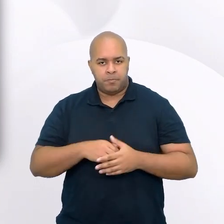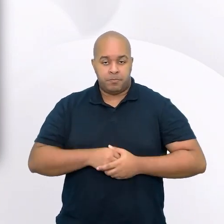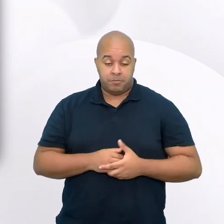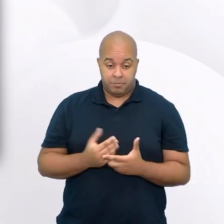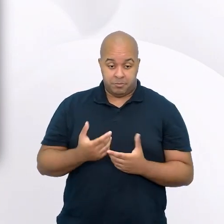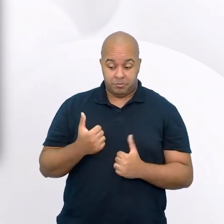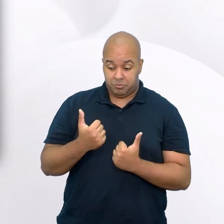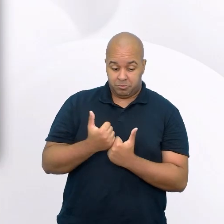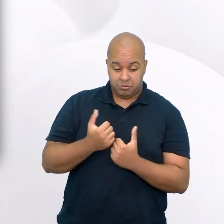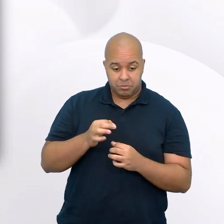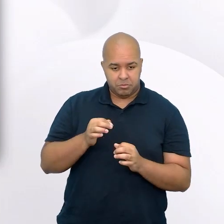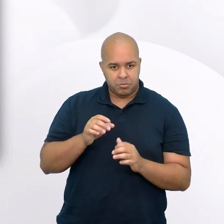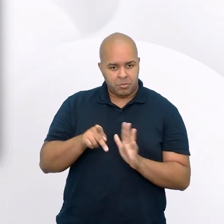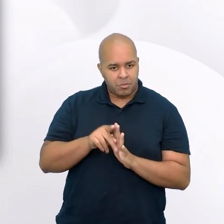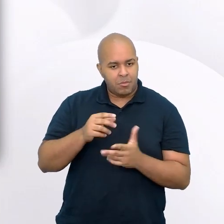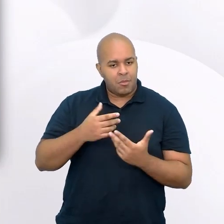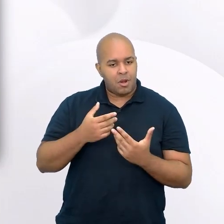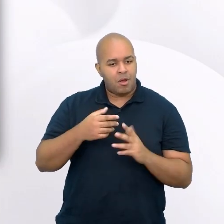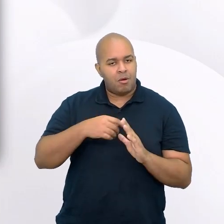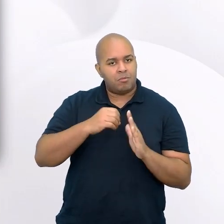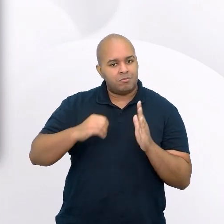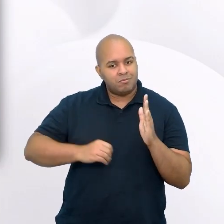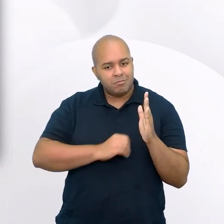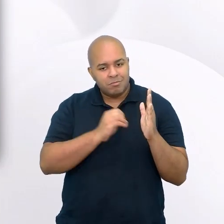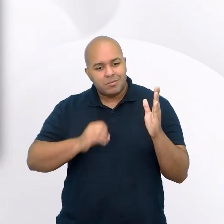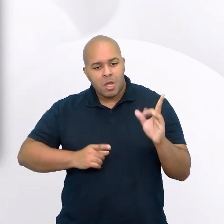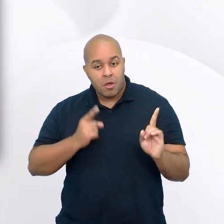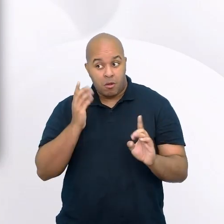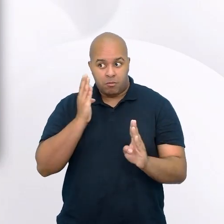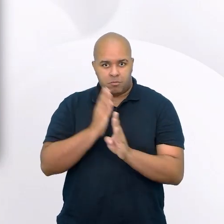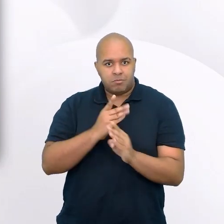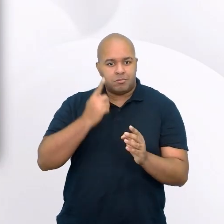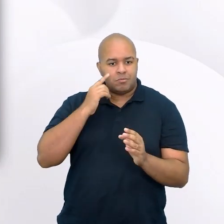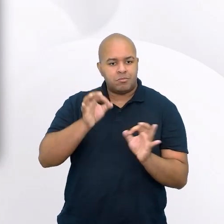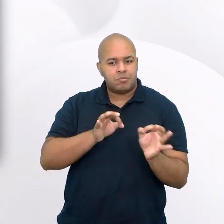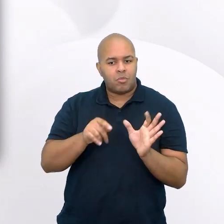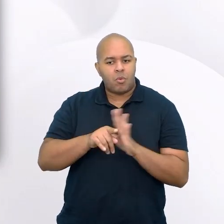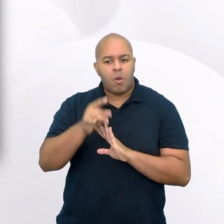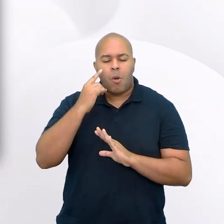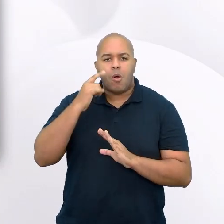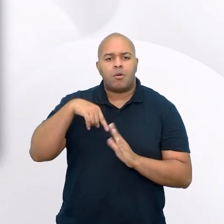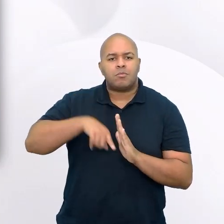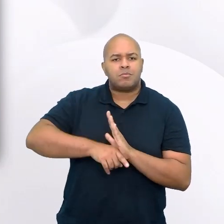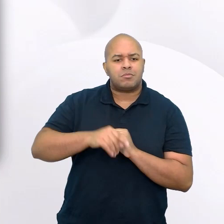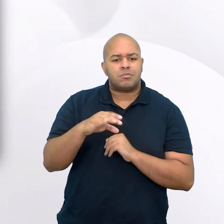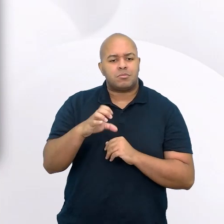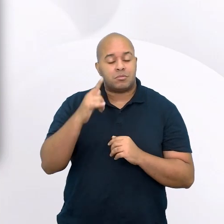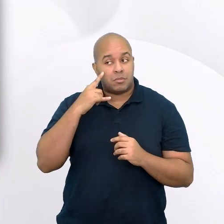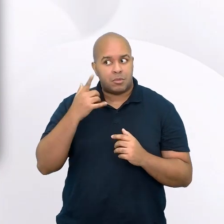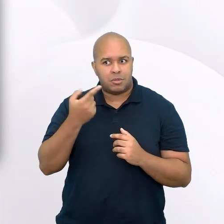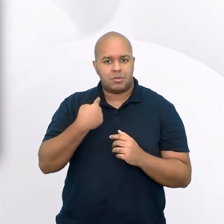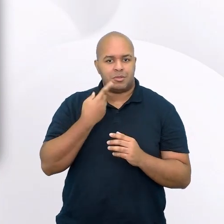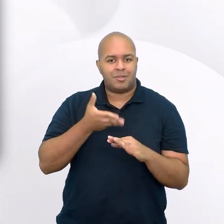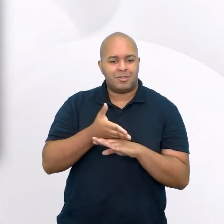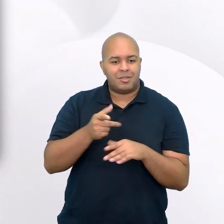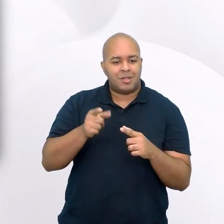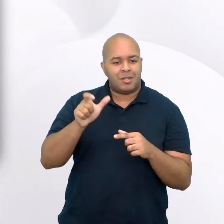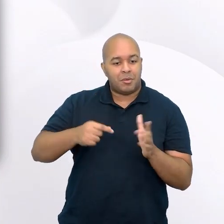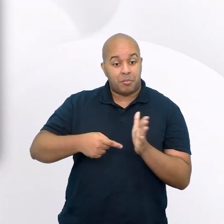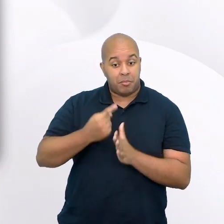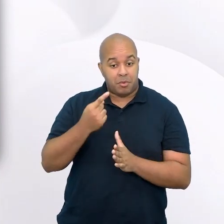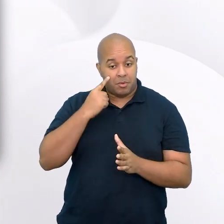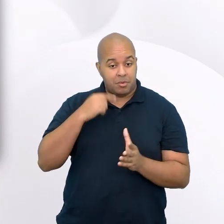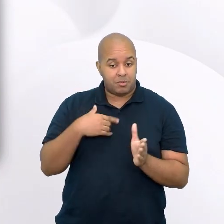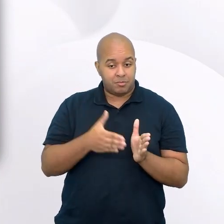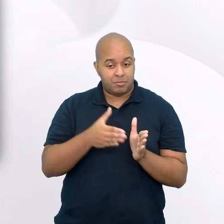apoio centro de mídias para gente localizar esse material dos aprofundamentos curriculares a gente acessa ali em